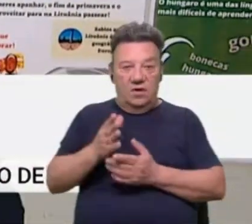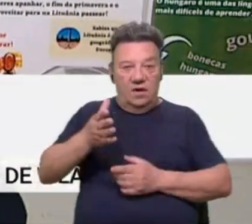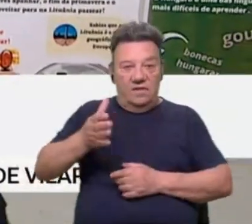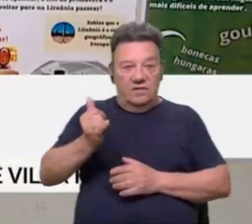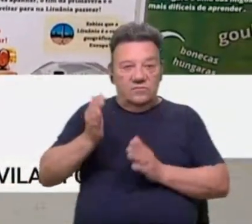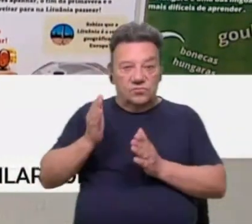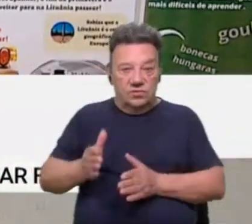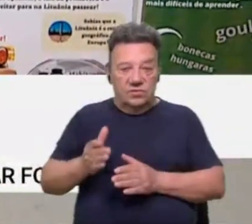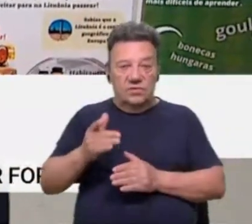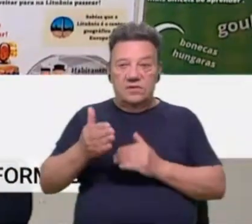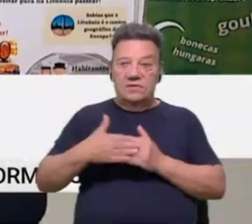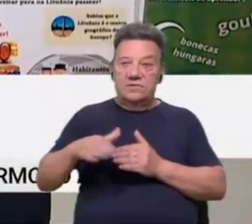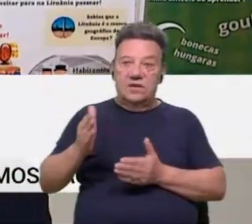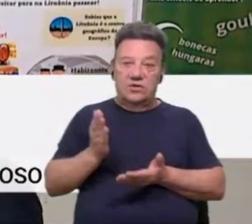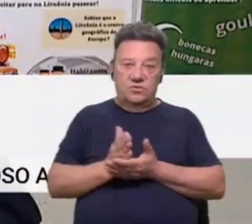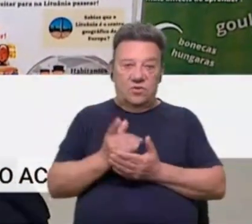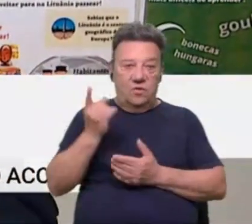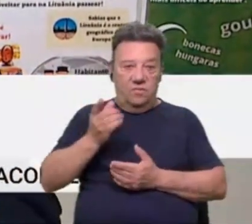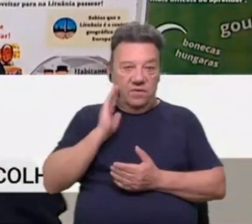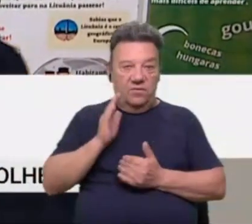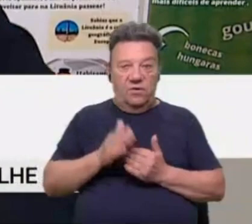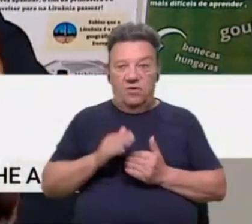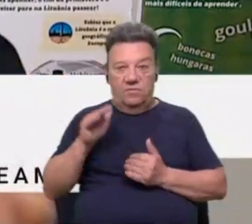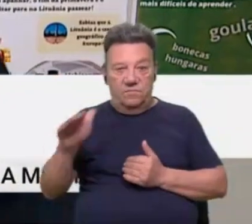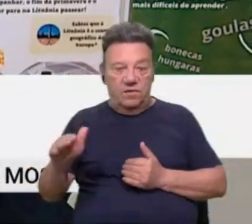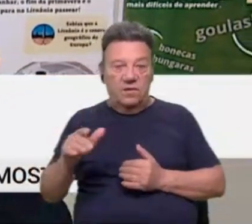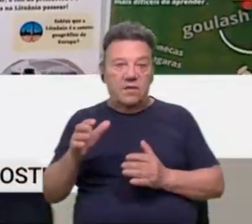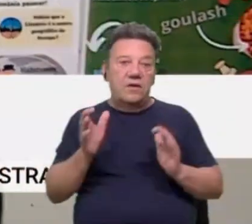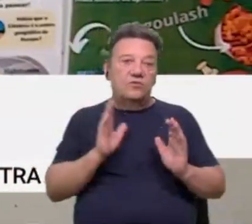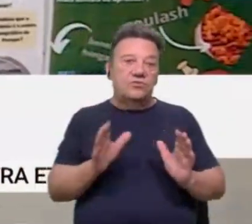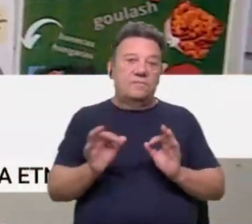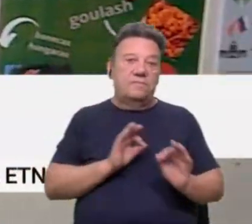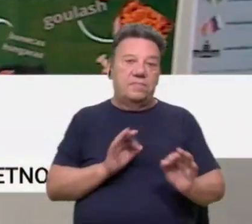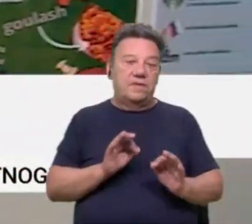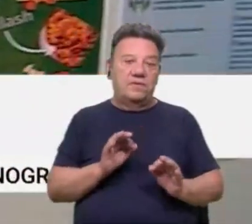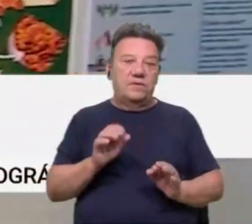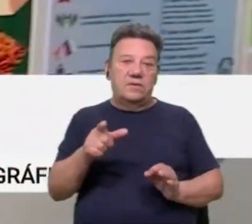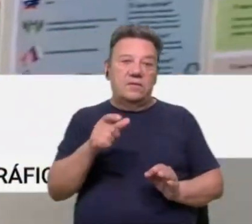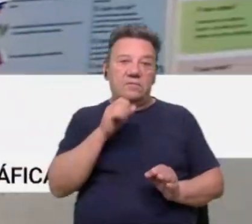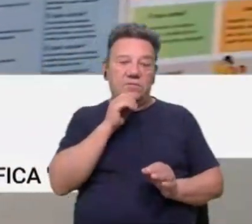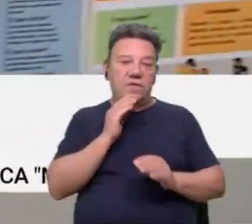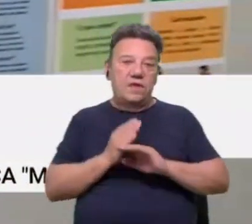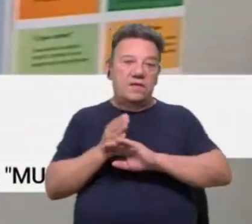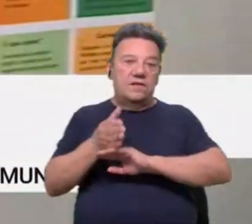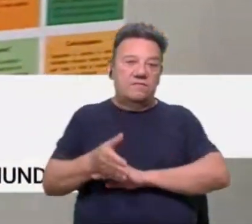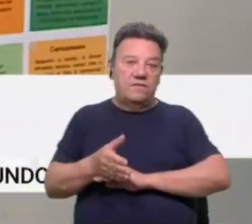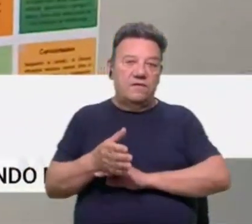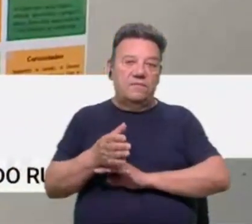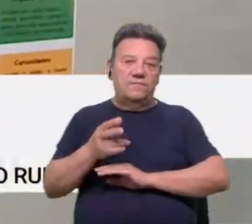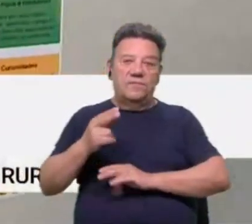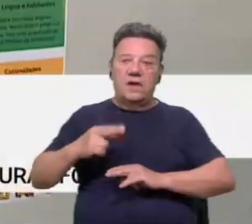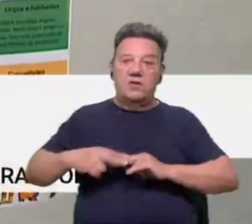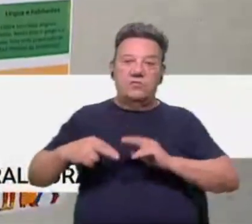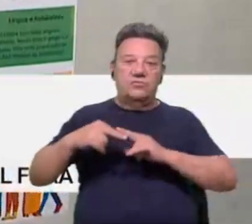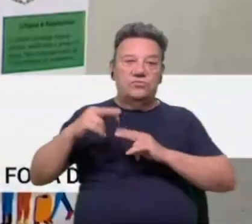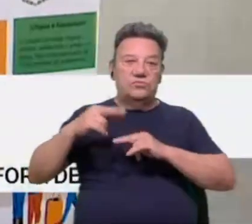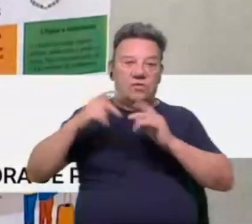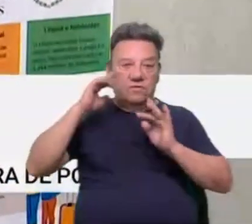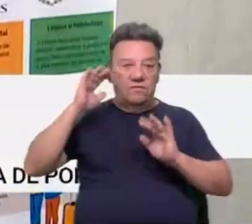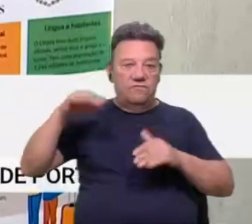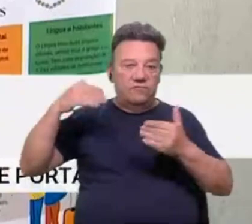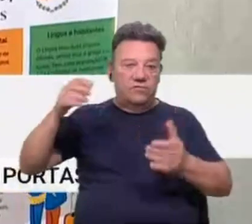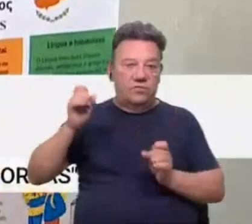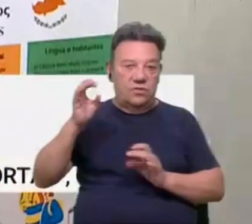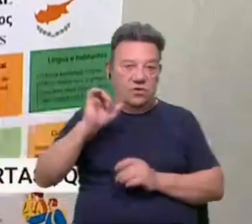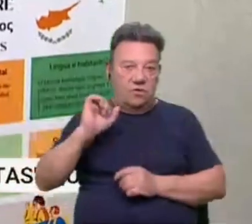segundo saírem da escolaridade obrigatória, preparados para intervir na construção do futuro da